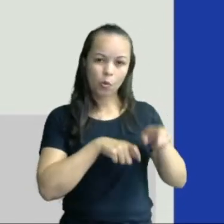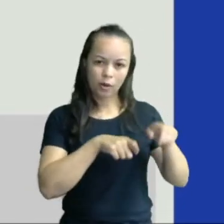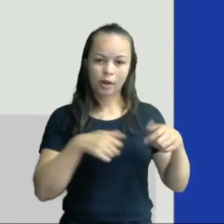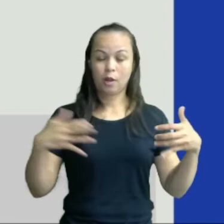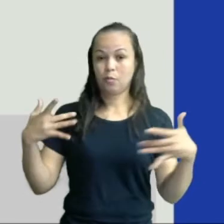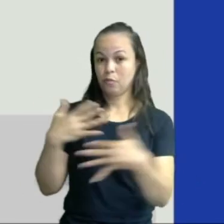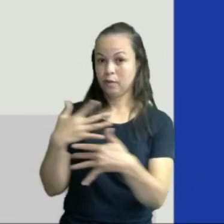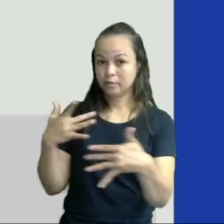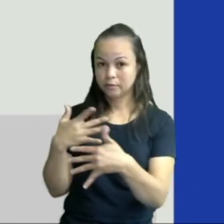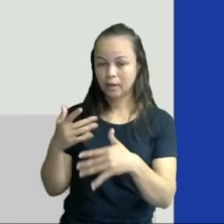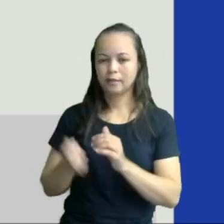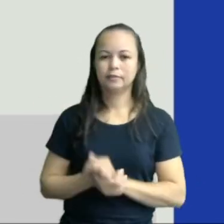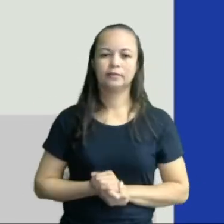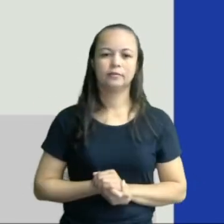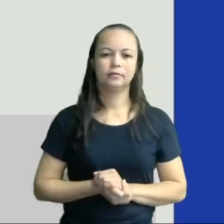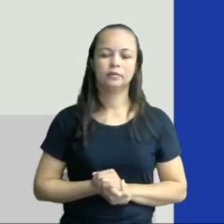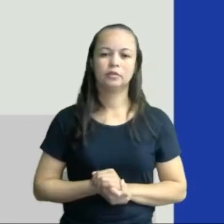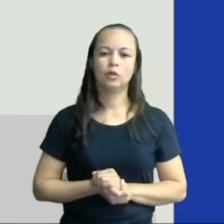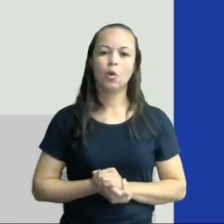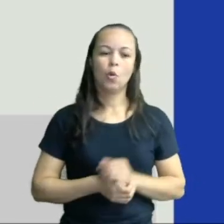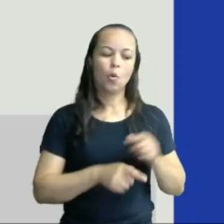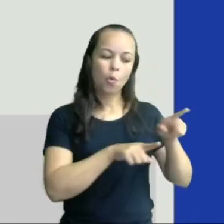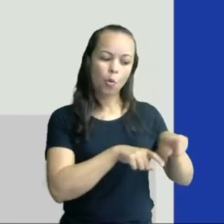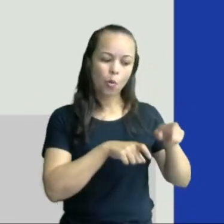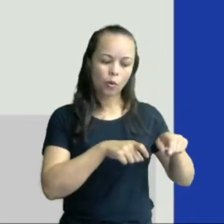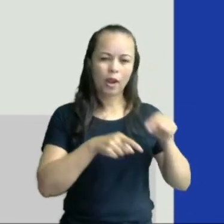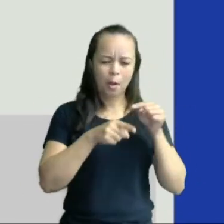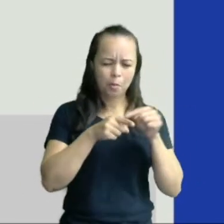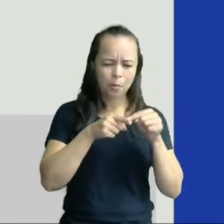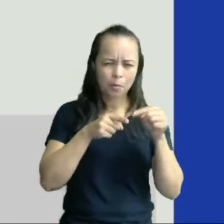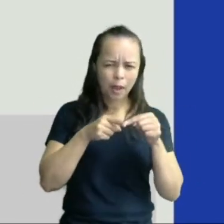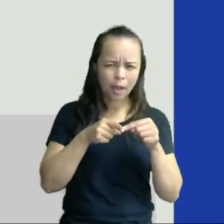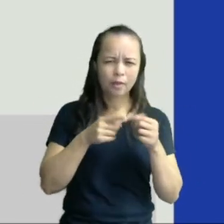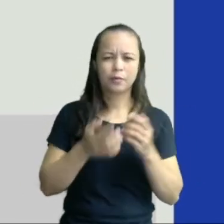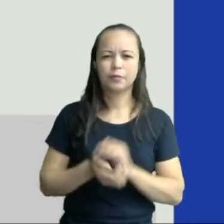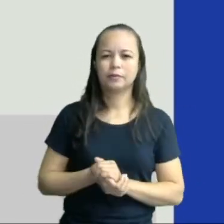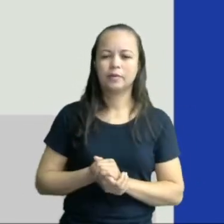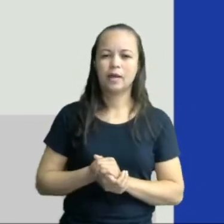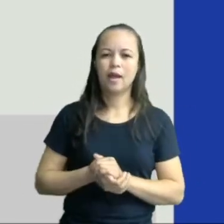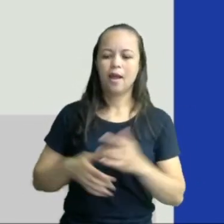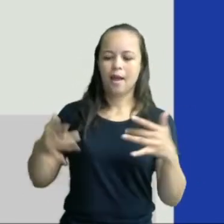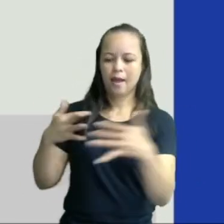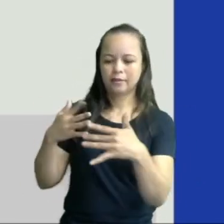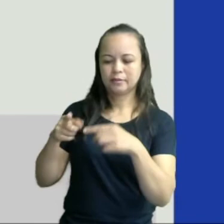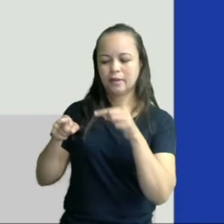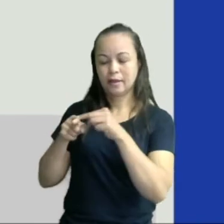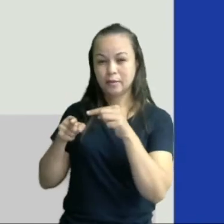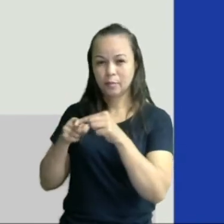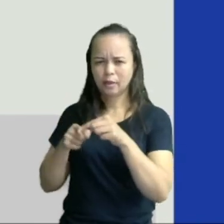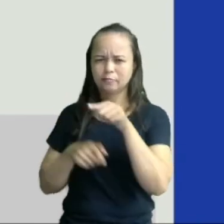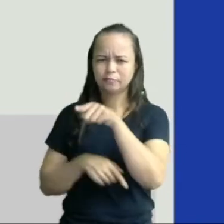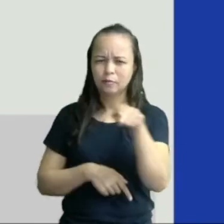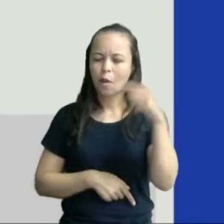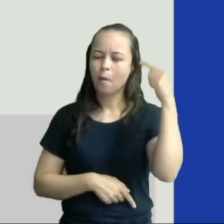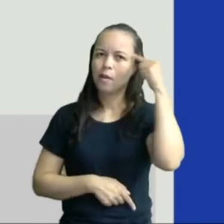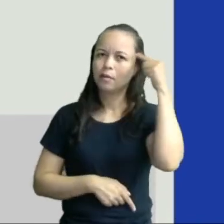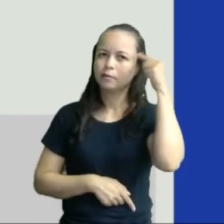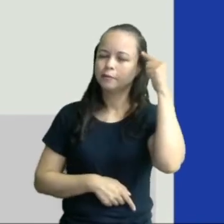cidade, o campo e o bairro, a cidade e o bairro. Vamos lá, pensa